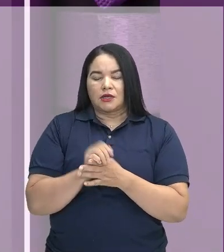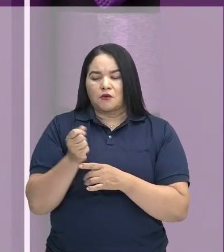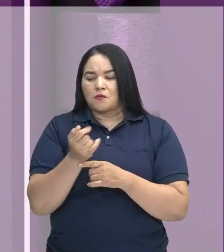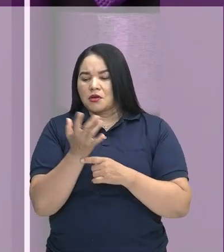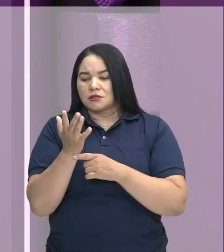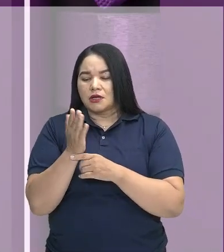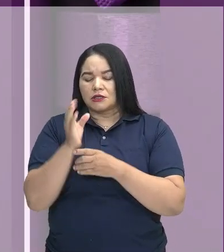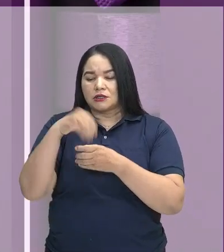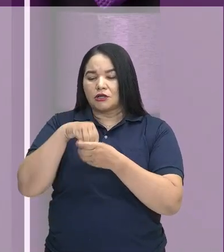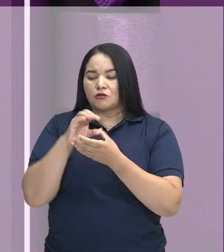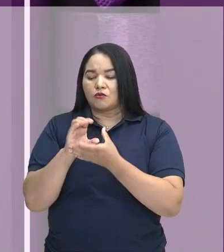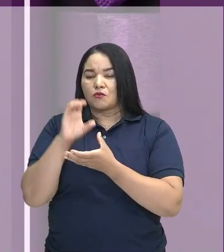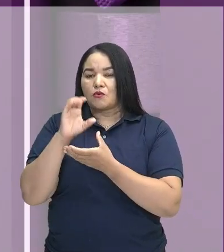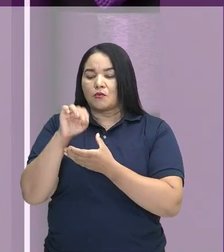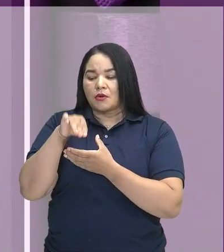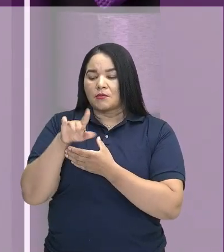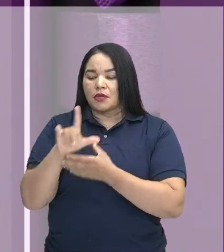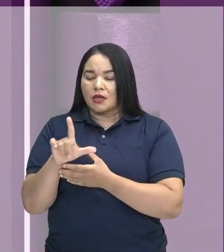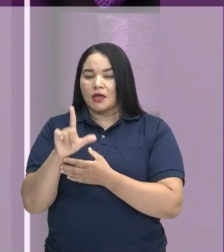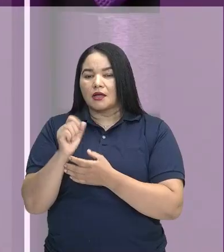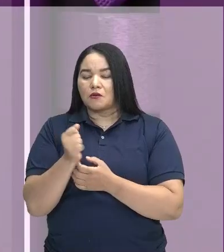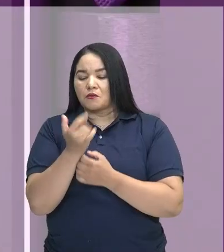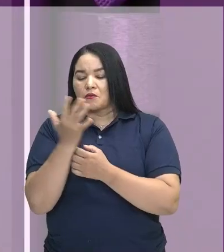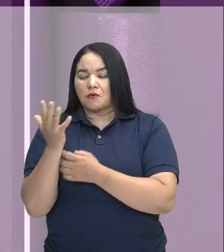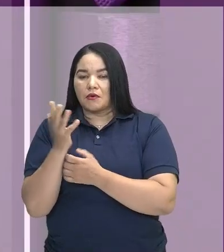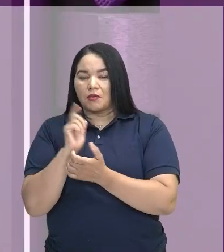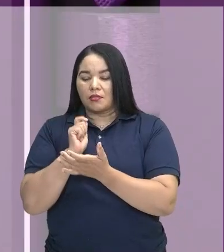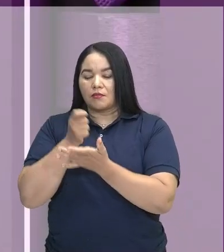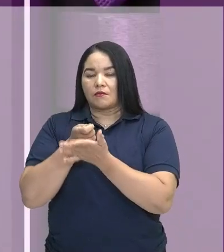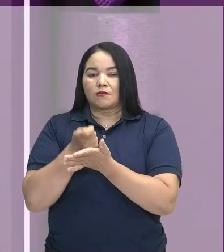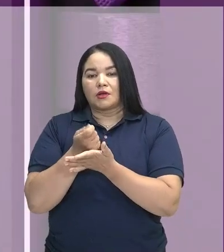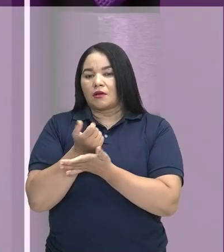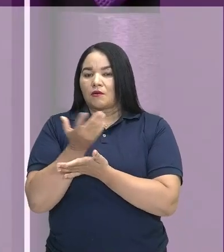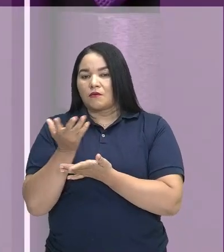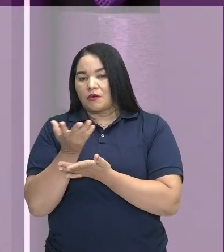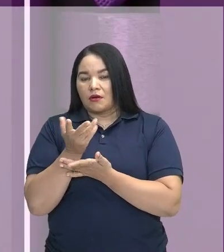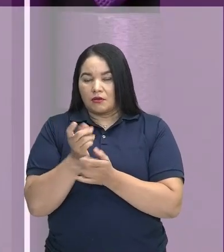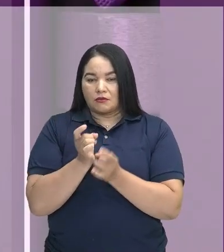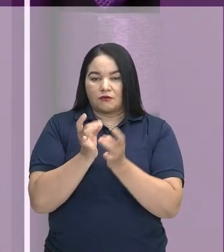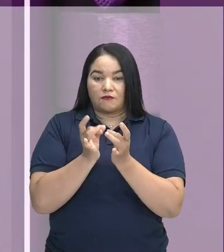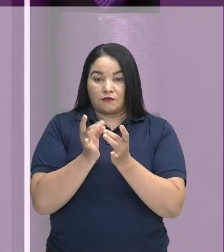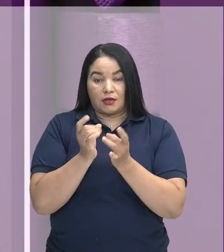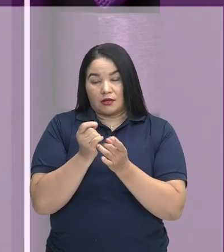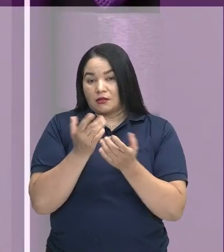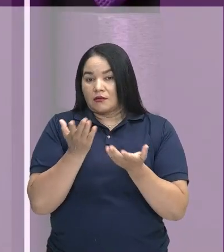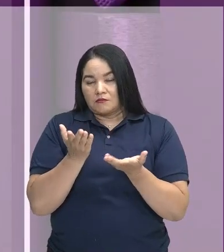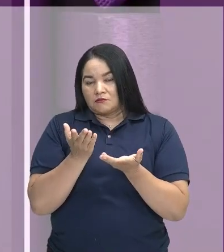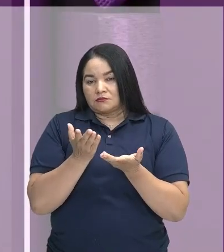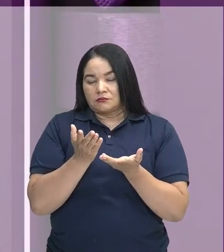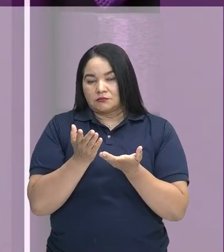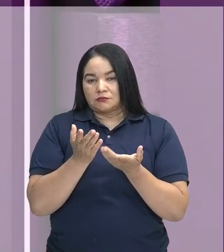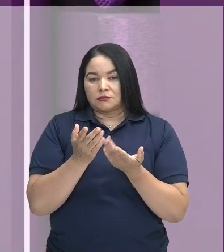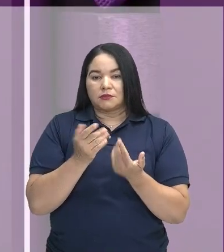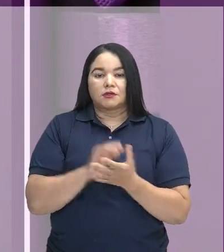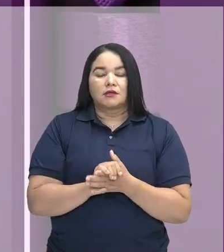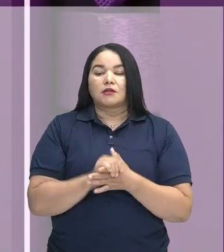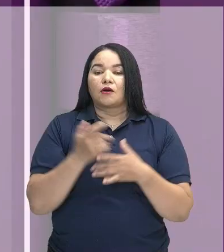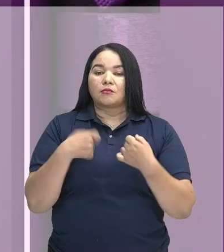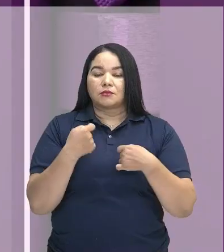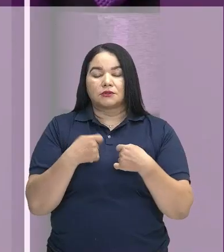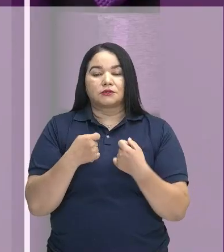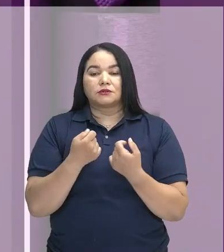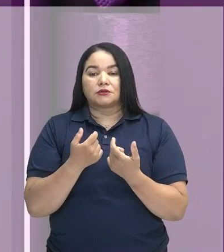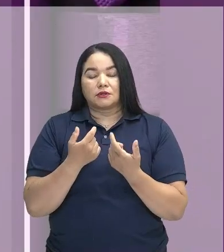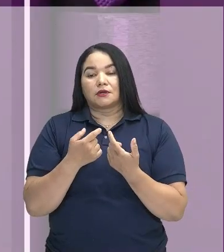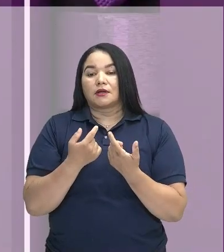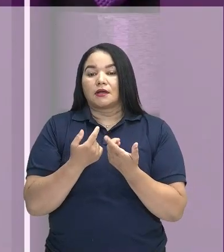Então, quando a gente fez essa razão entre o custo, né, que é o preço de venda pela quantidade do produto, pelo volume do produto, a gente